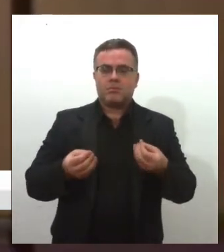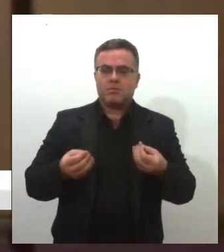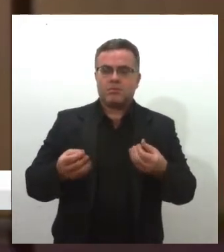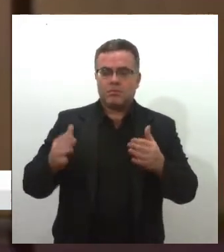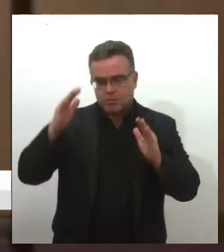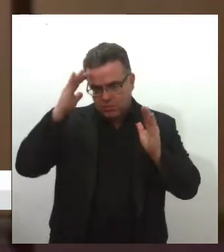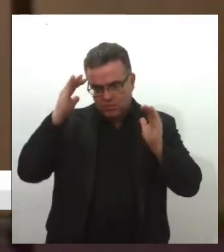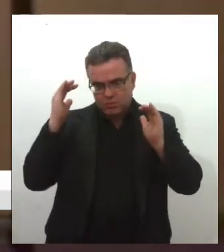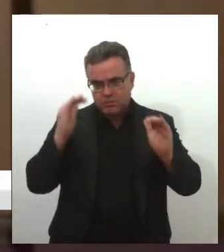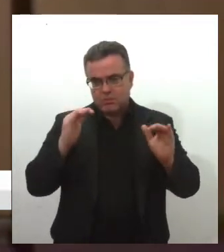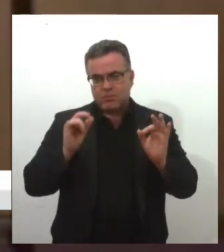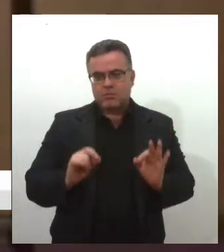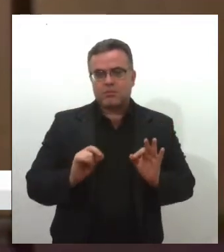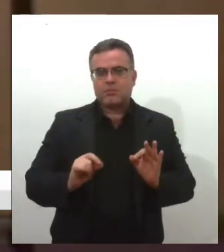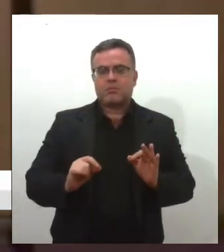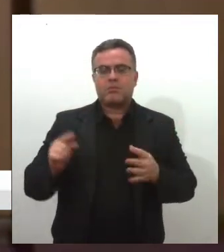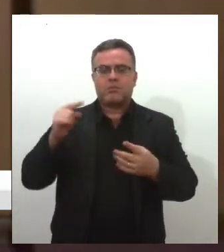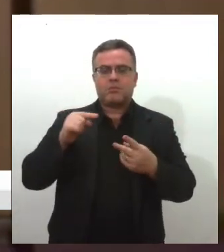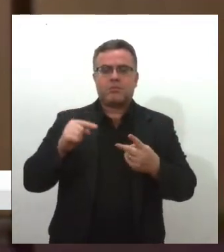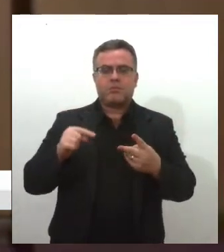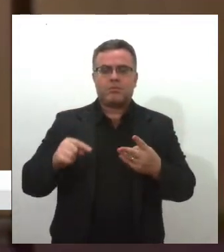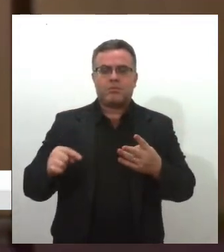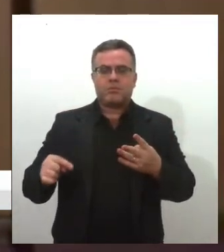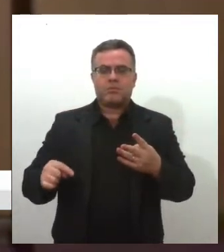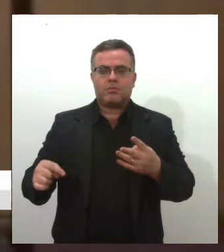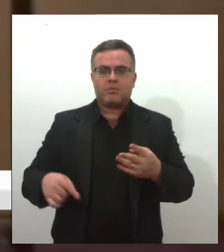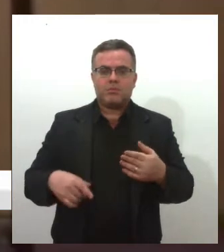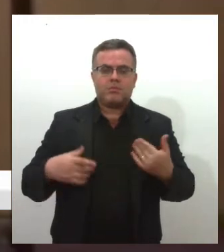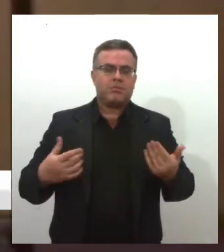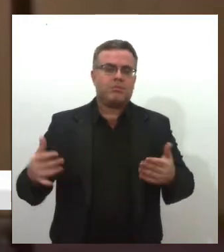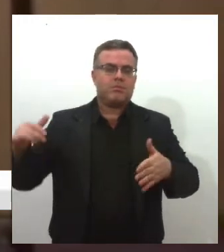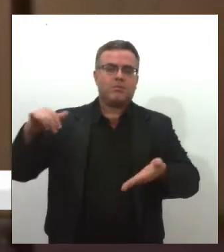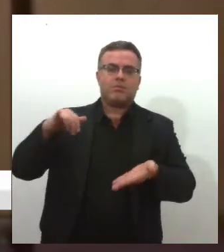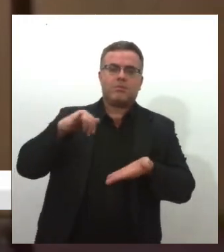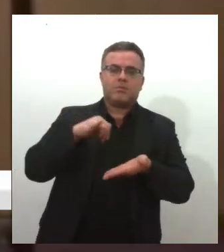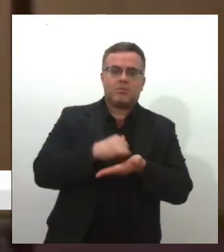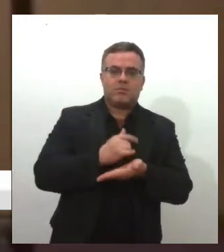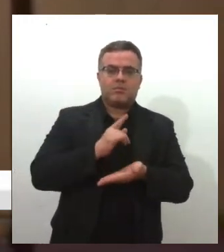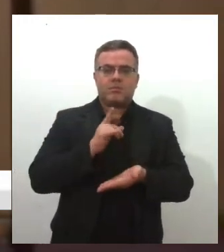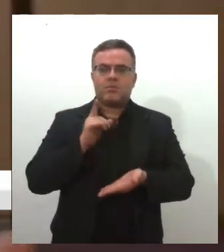obedecendo alguns critérios. Nova York, por exemplo,